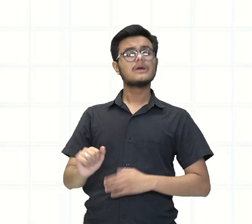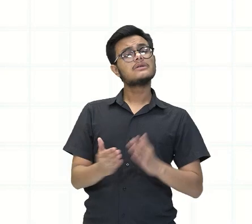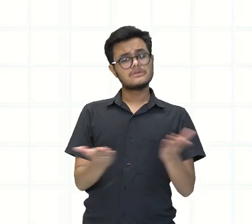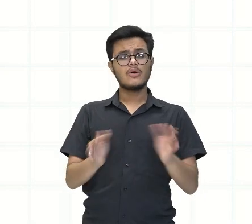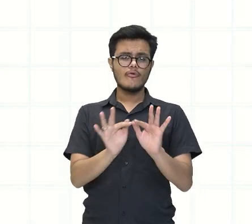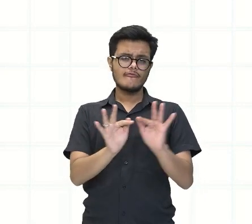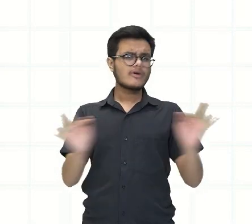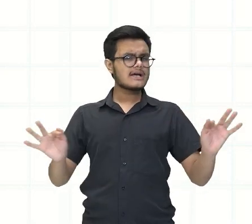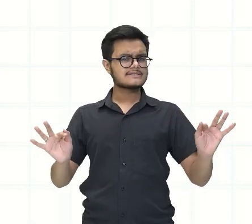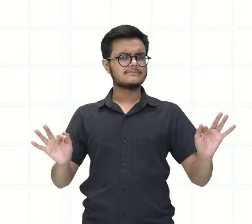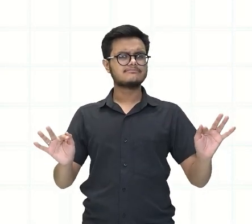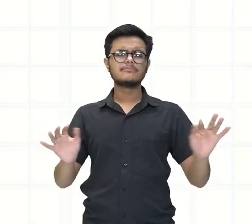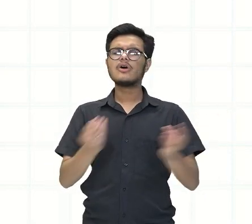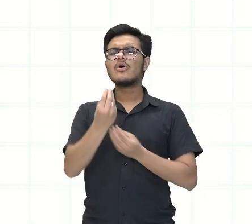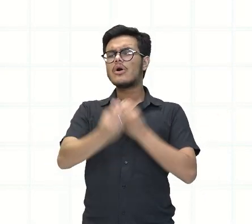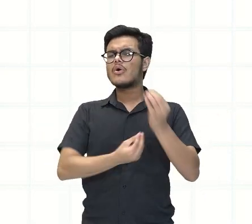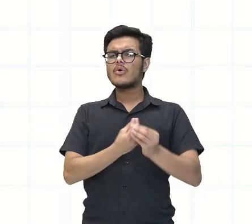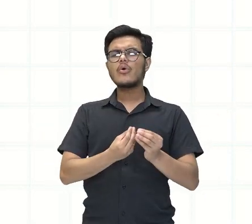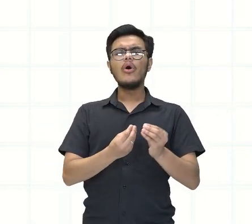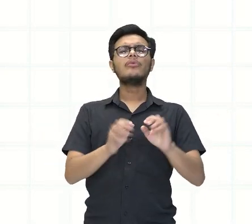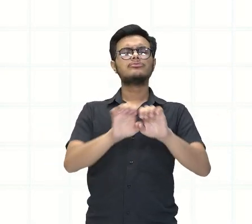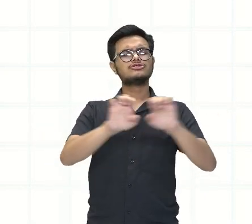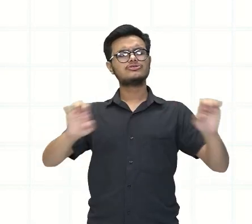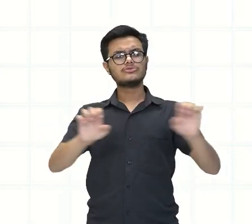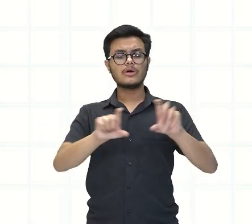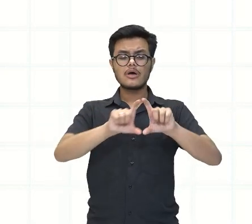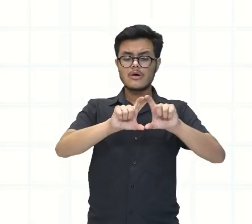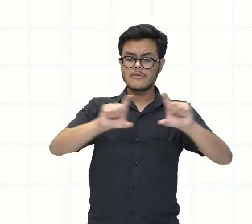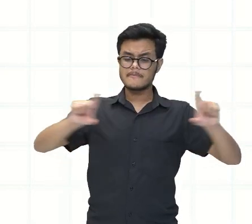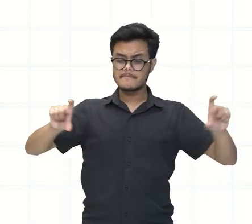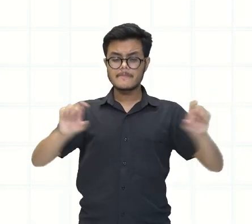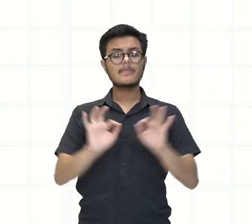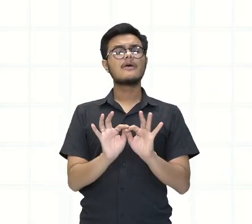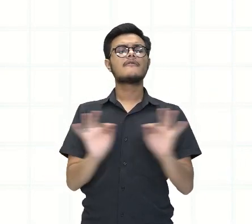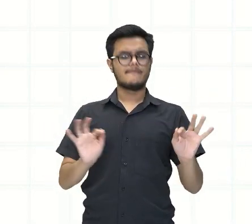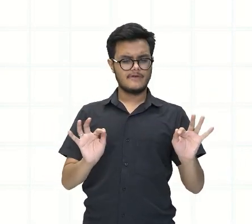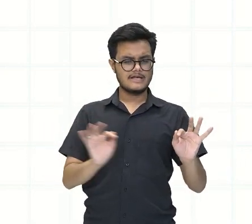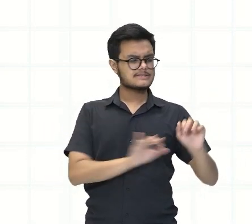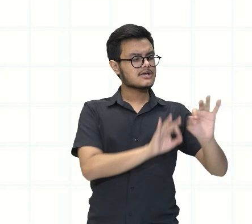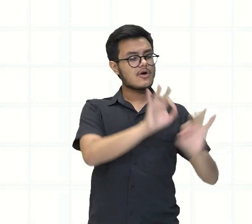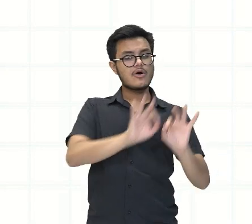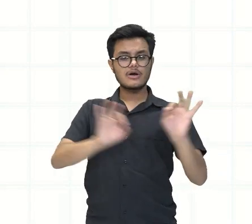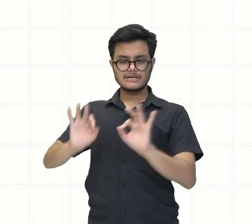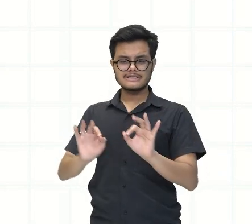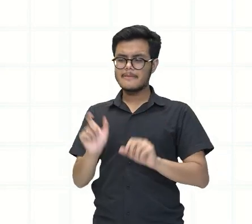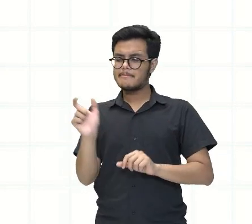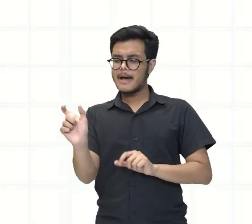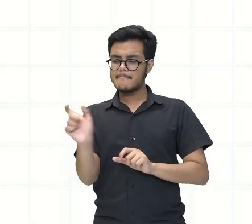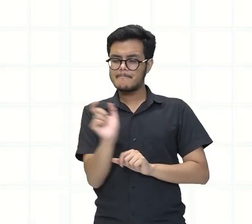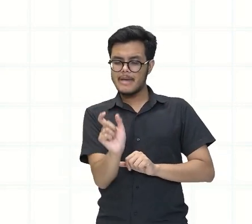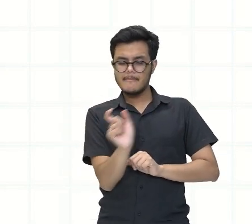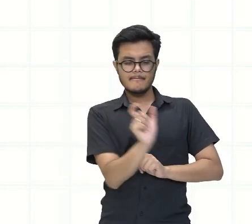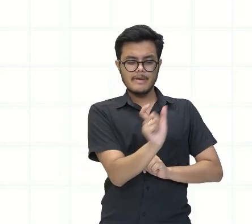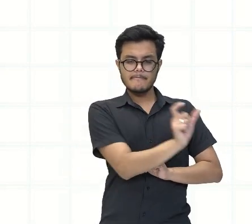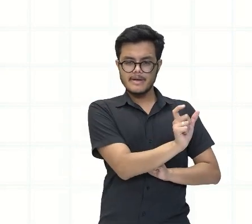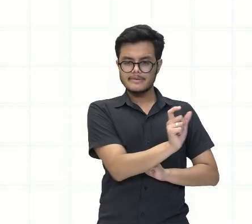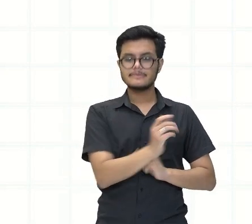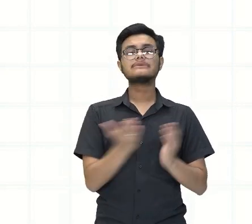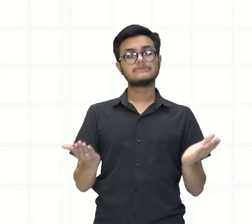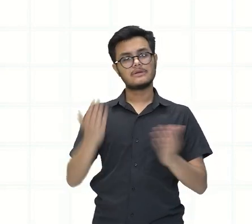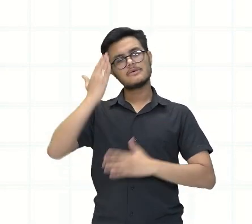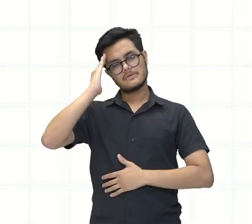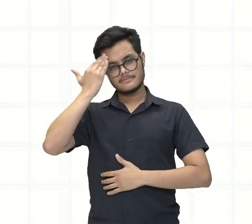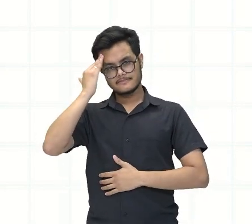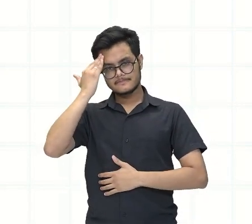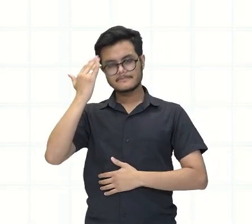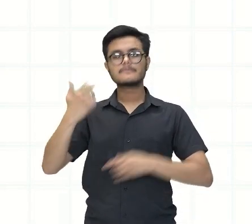da organização dessa estrutura. E, por organização, entendam que o verbo vai estar